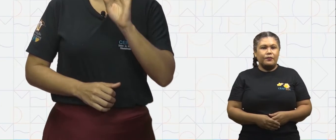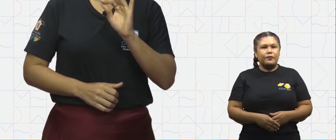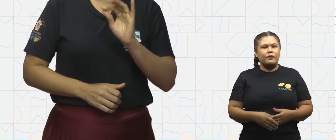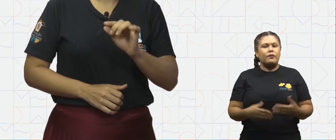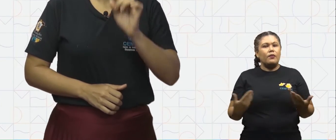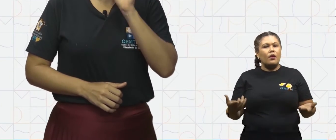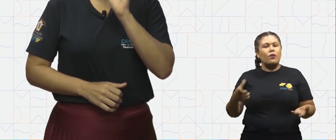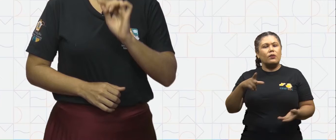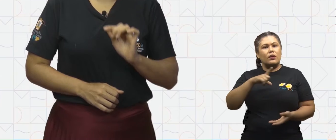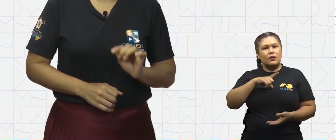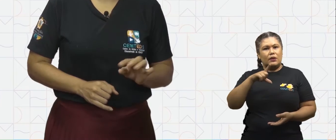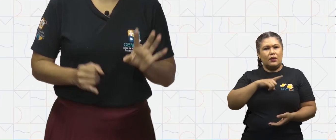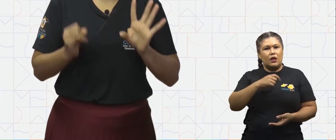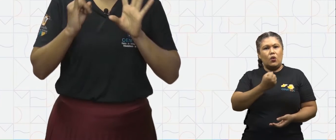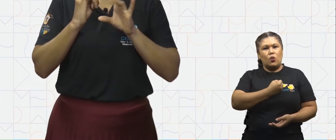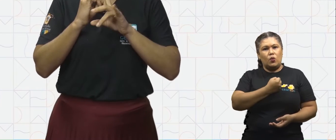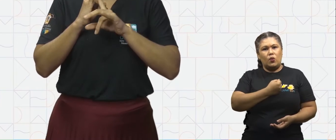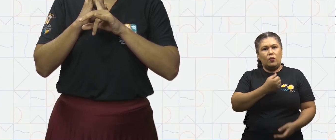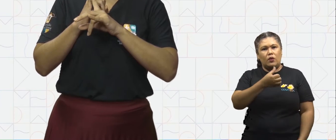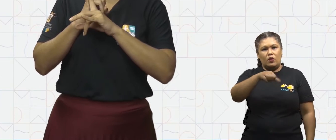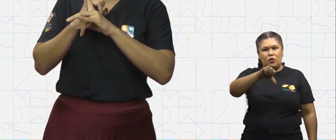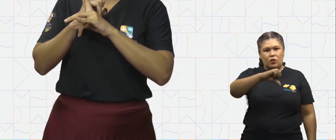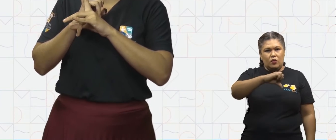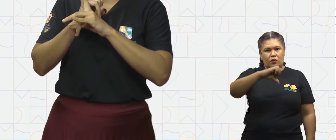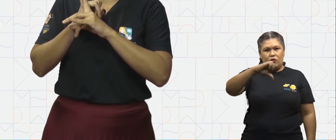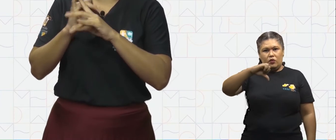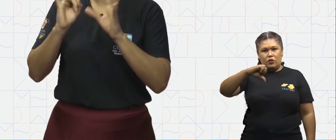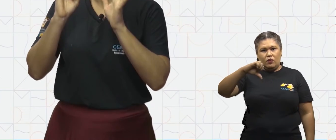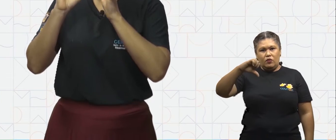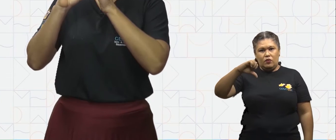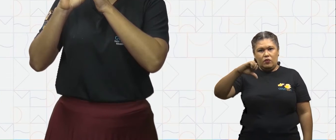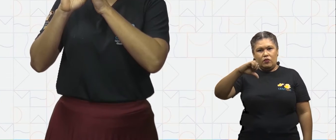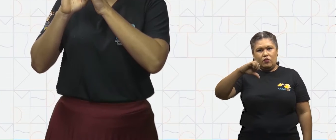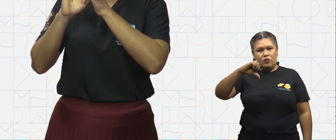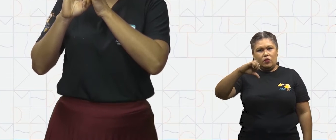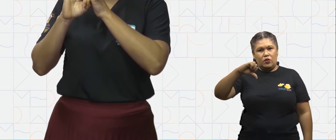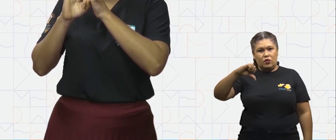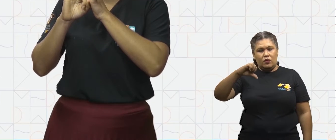Como temos os números 999,